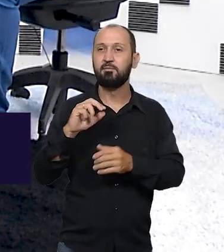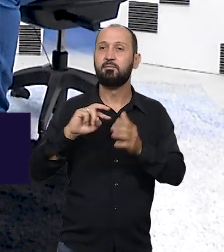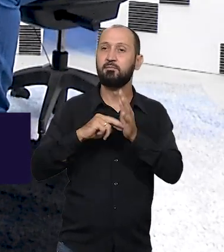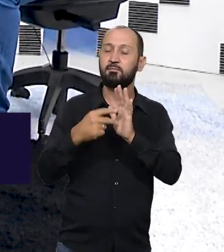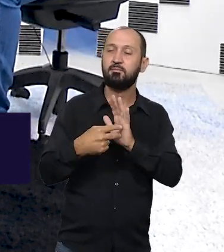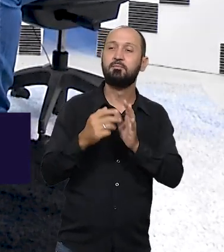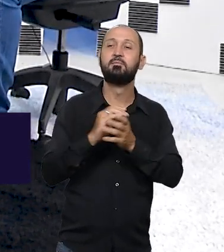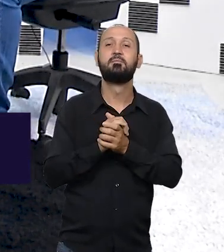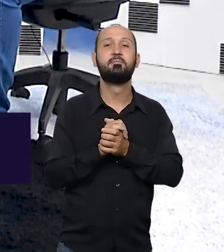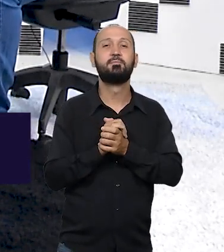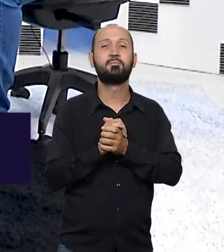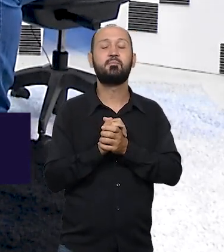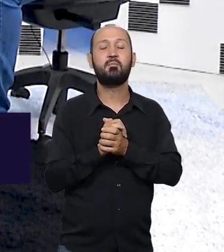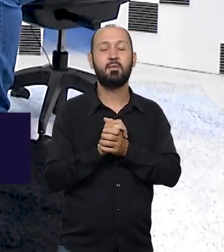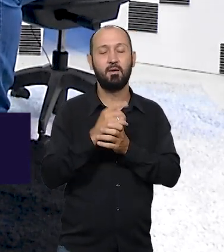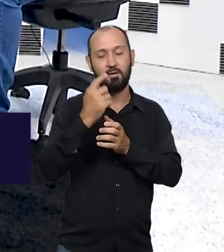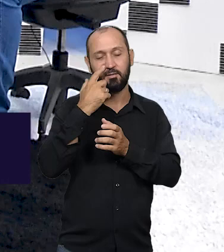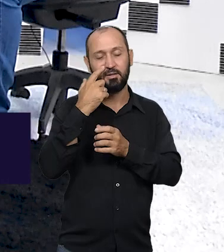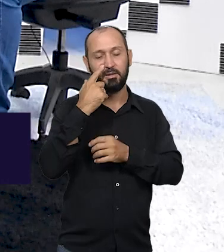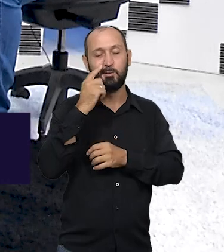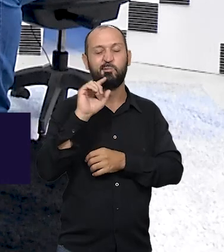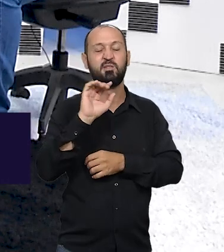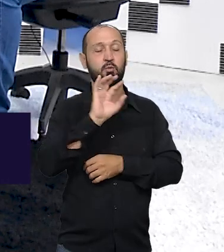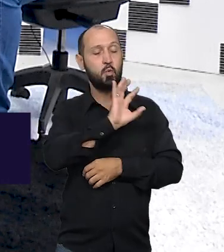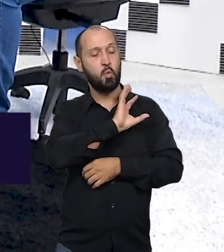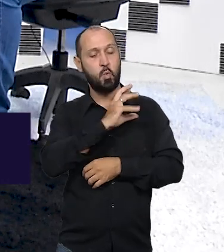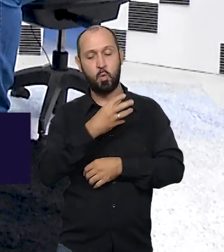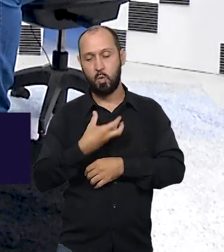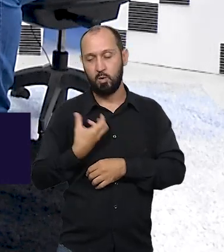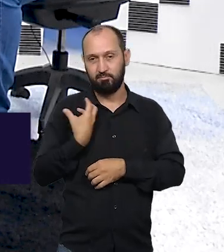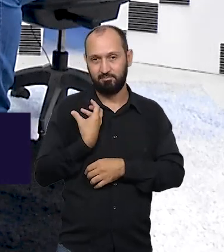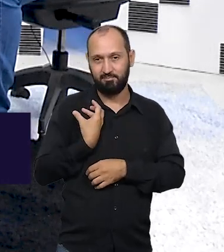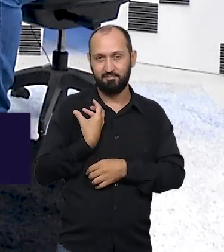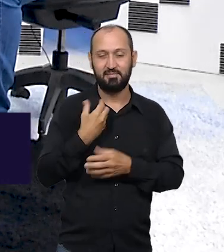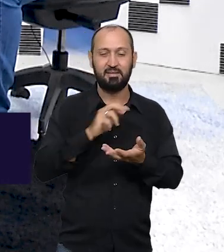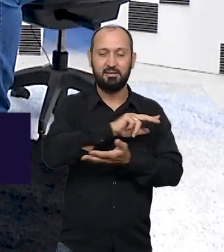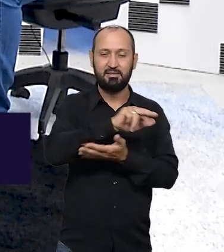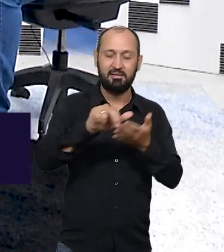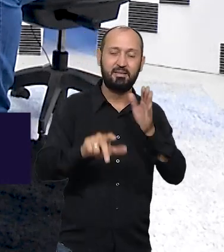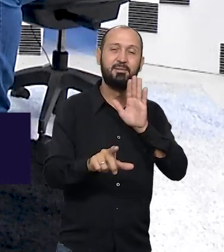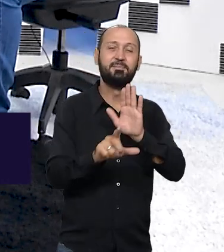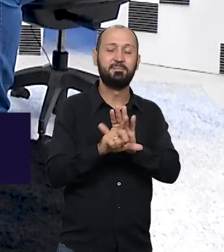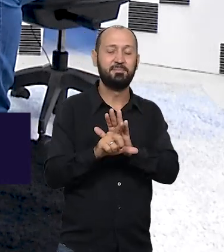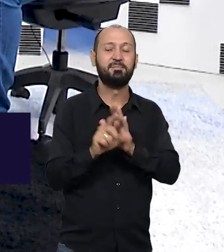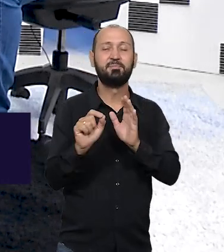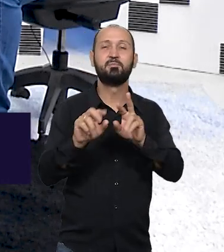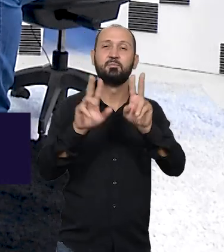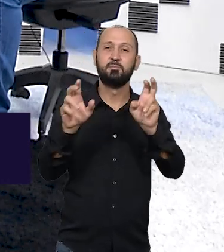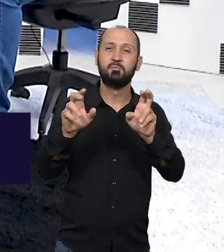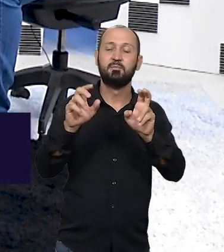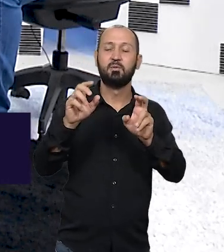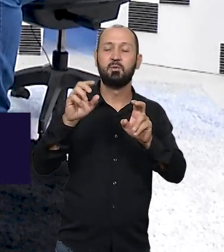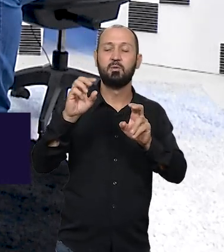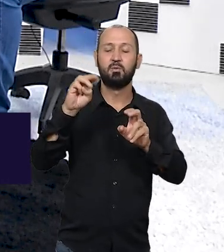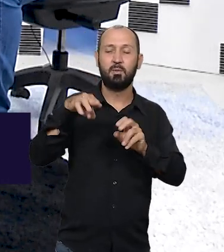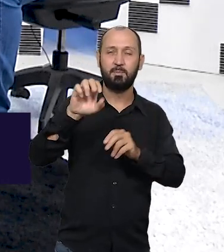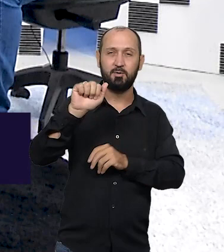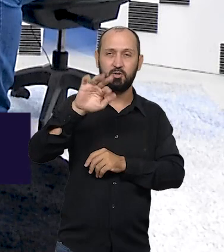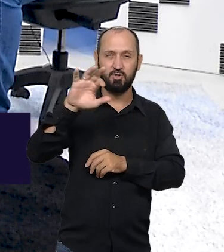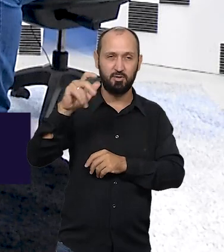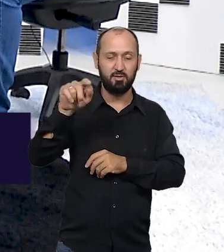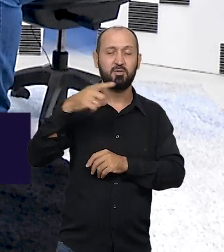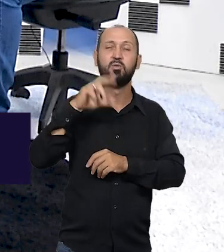né? O símbolo, né, esse símbolo do girassol. Tem várias legislações, né? A questão do M-Chart, né, utilizando